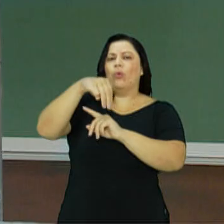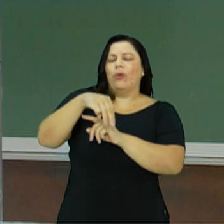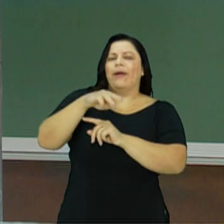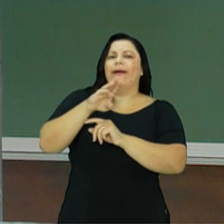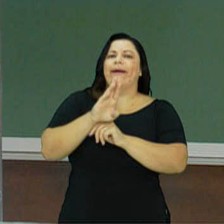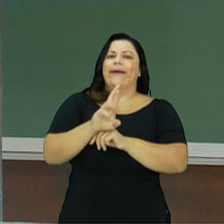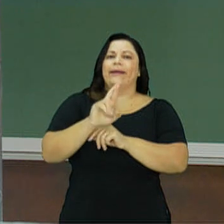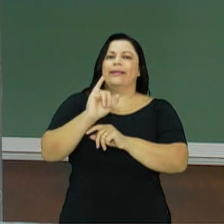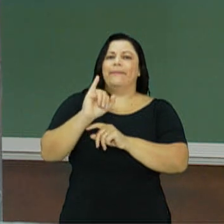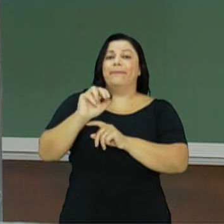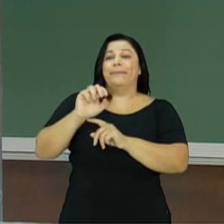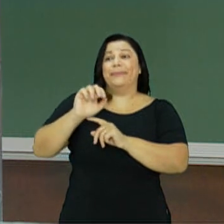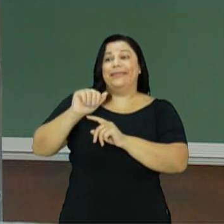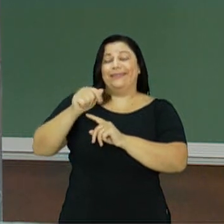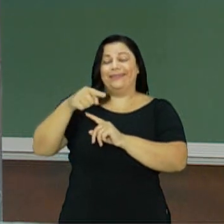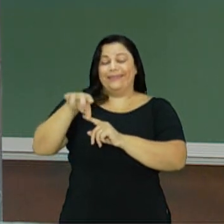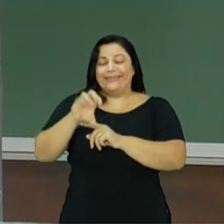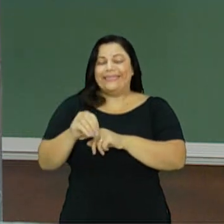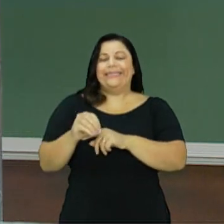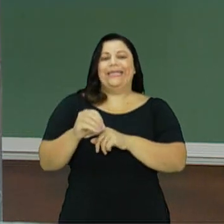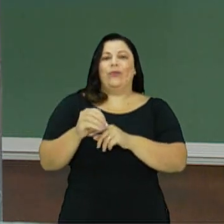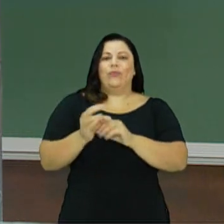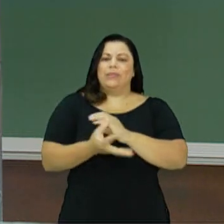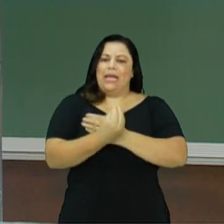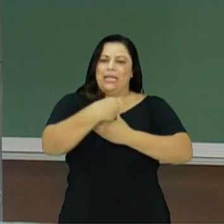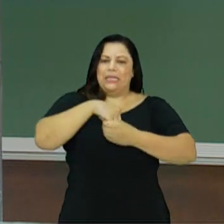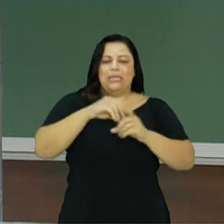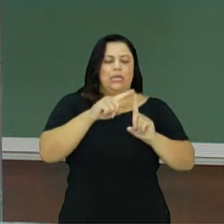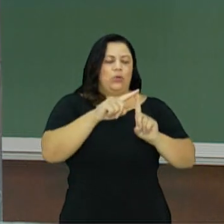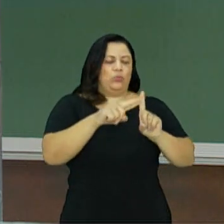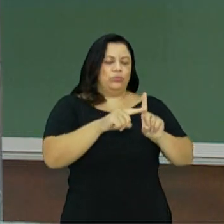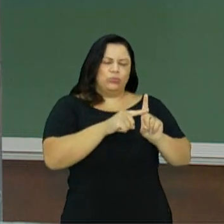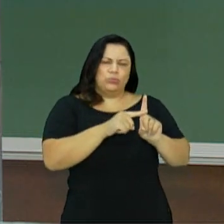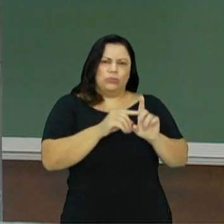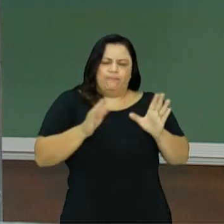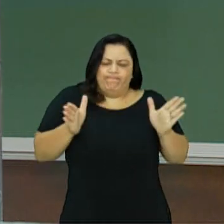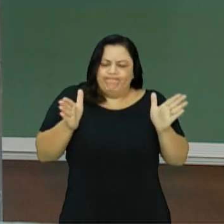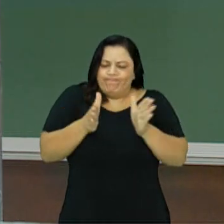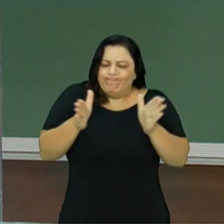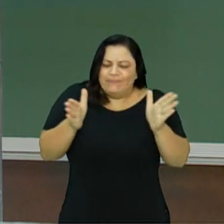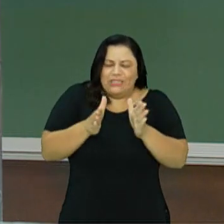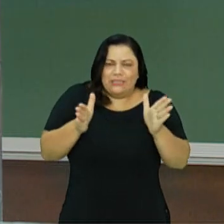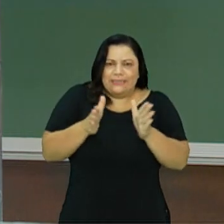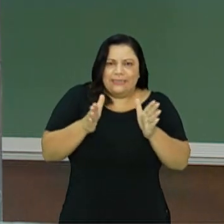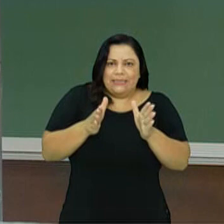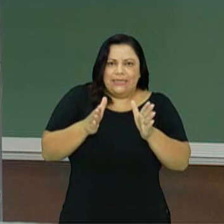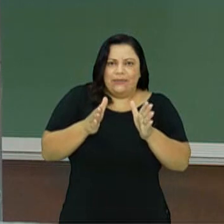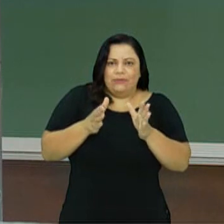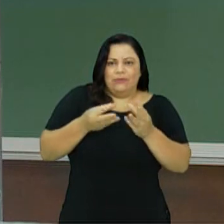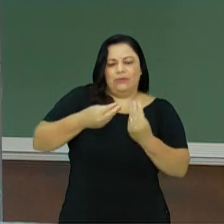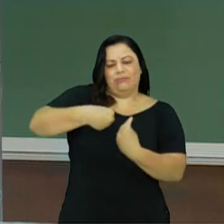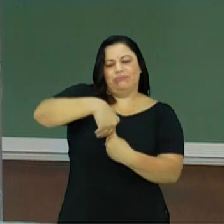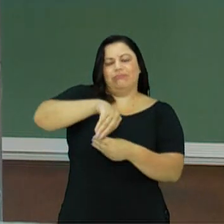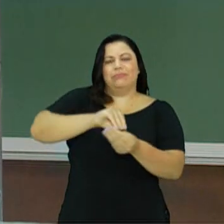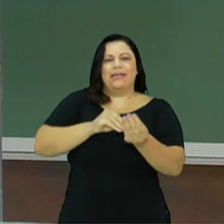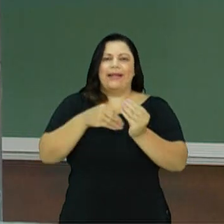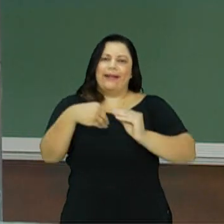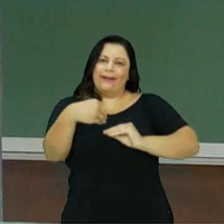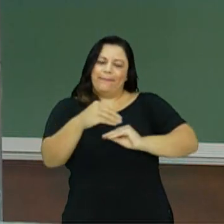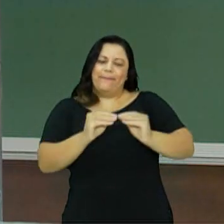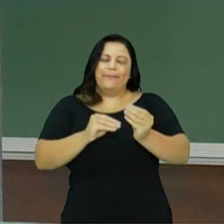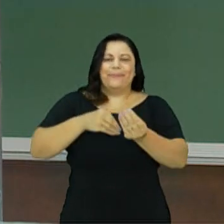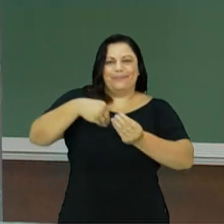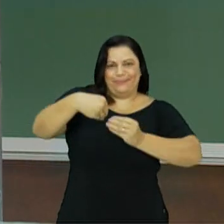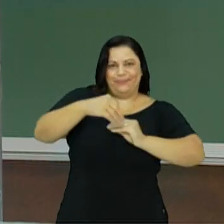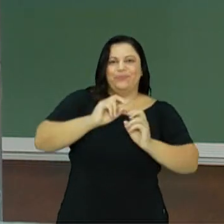né? Porque ele está dentro do útero, né? Ele está ali num espaço bastante pequeno, ele tem que ter uma flexibilidade. Então, logicamente, isso é